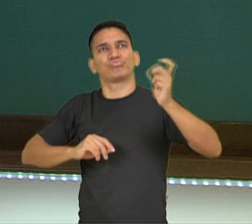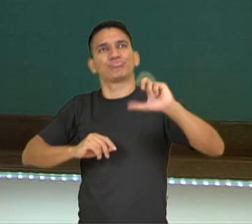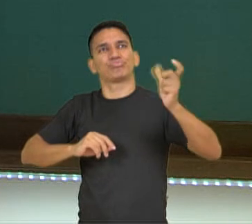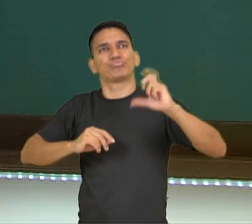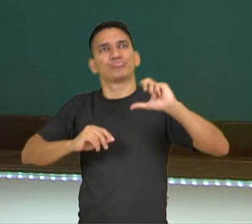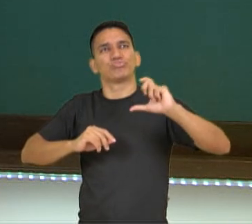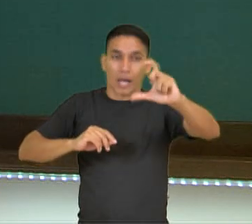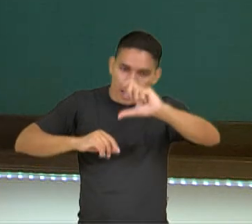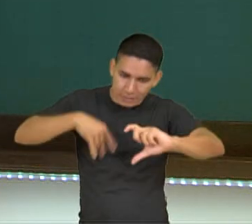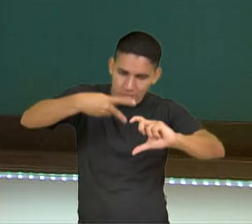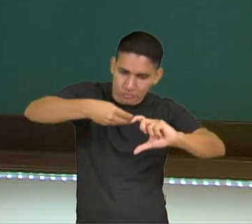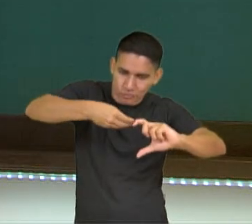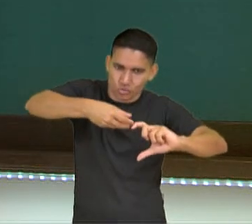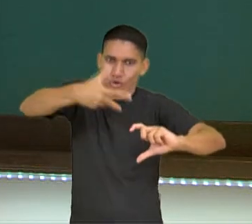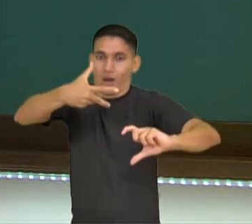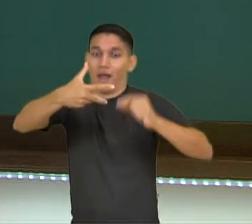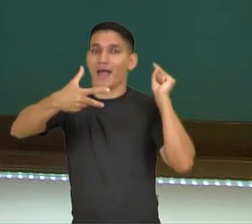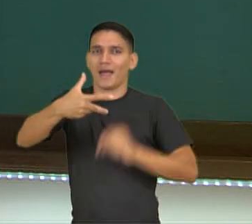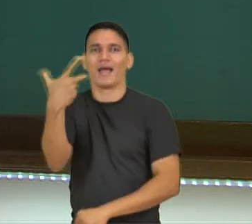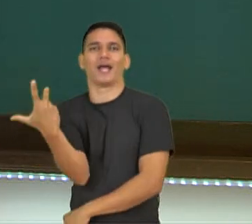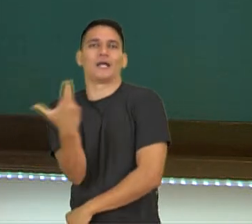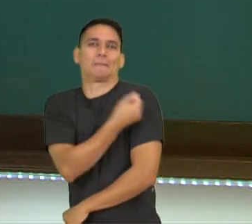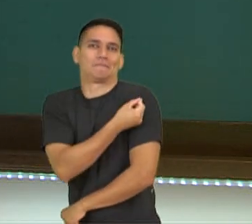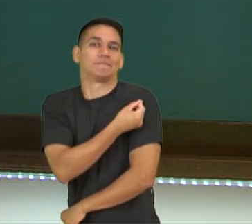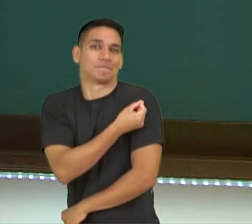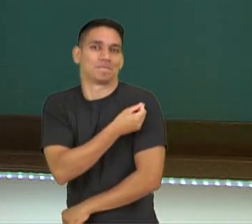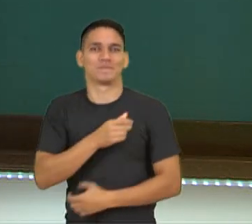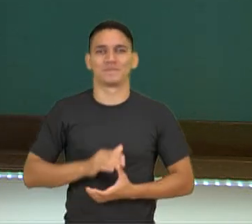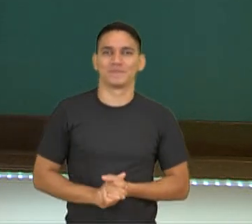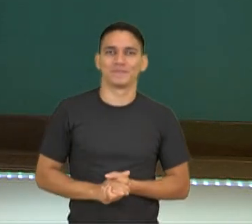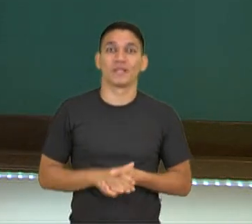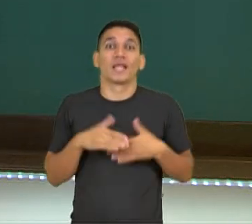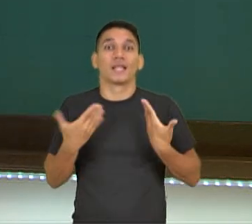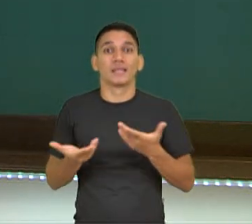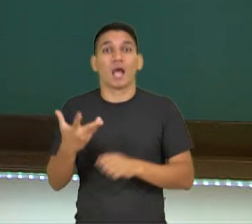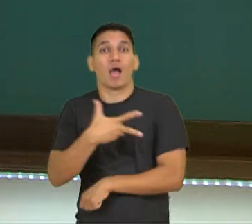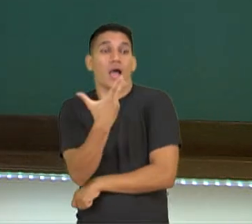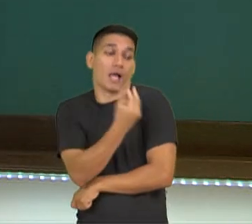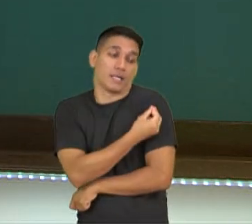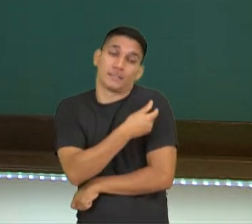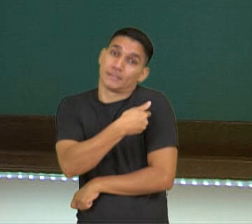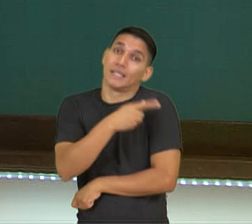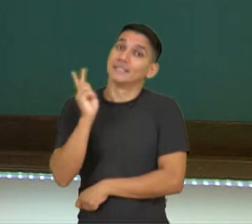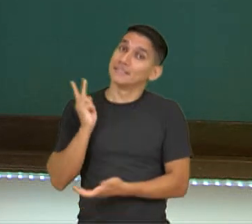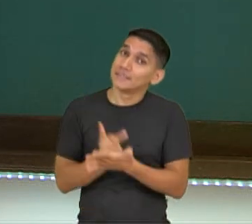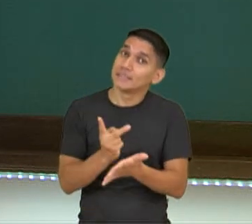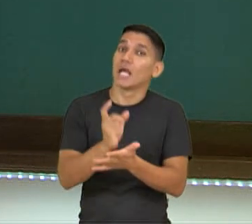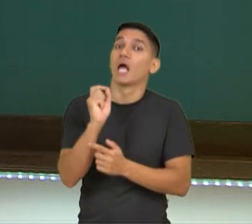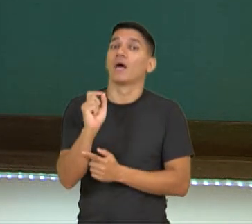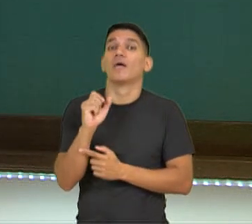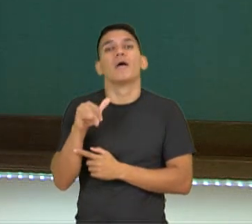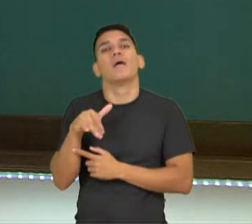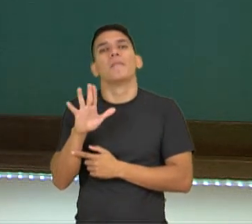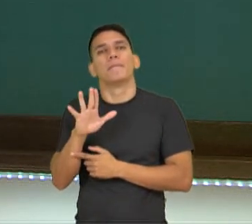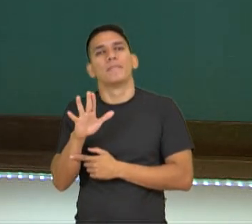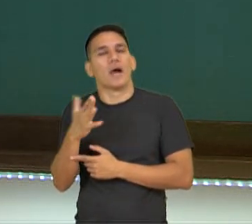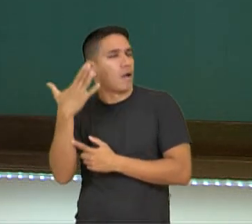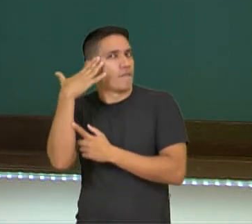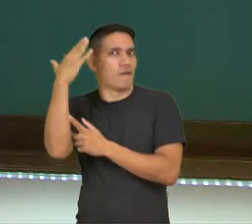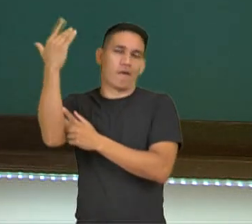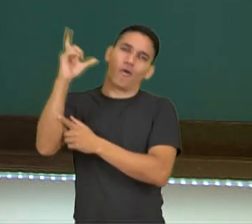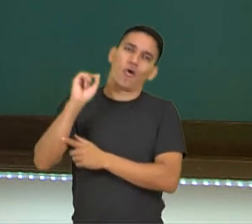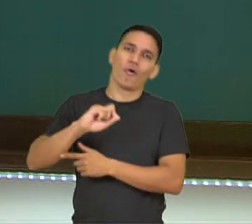assim aplica em um de nós, né? Então, as injeções são sempre mais conhecidas